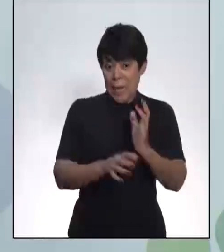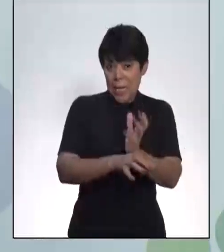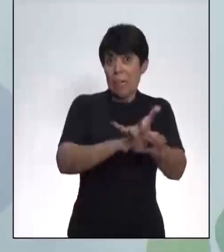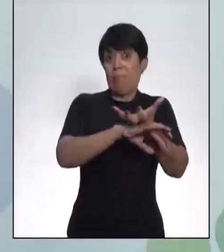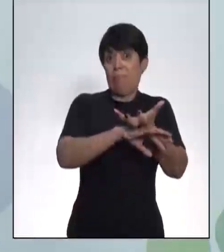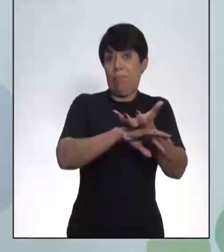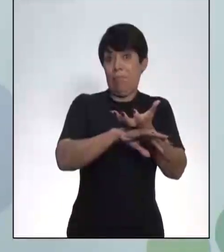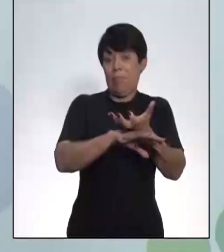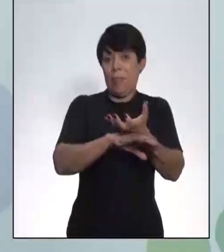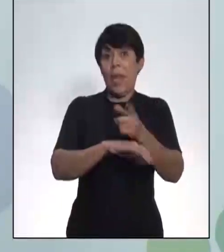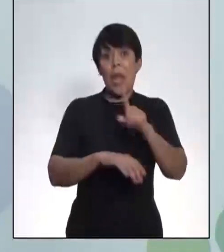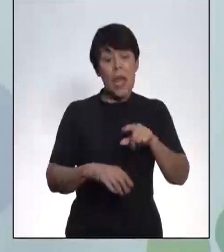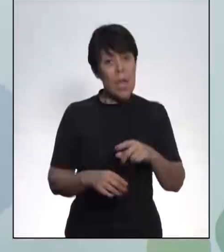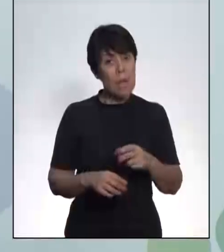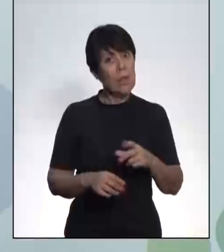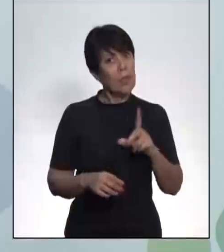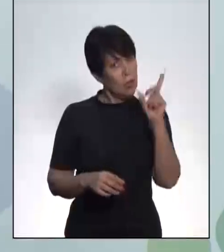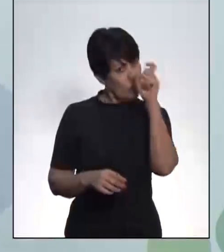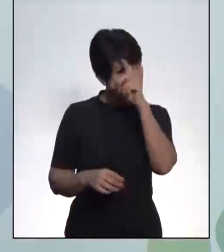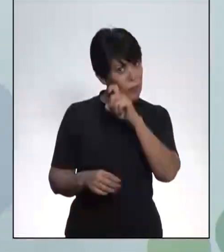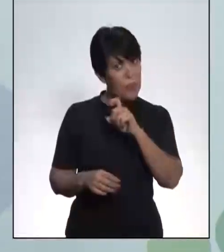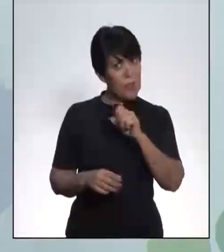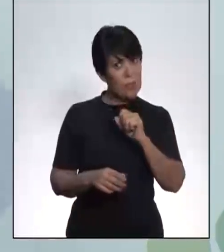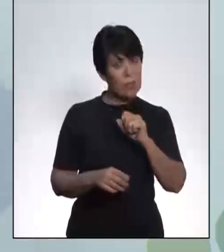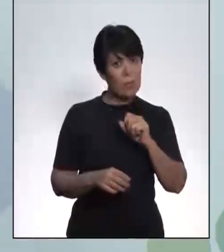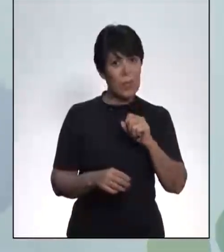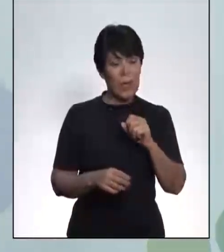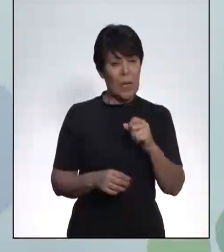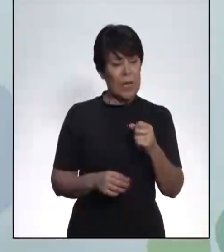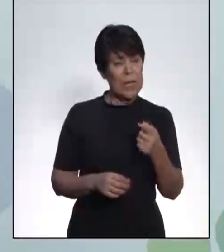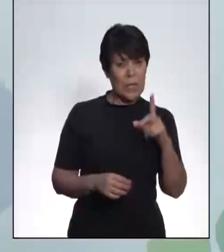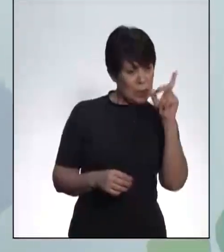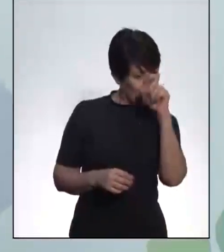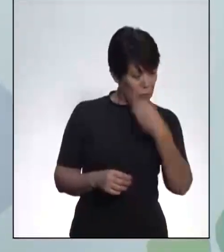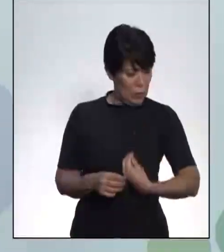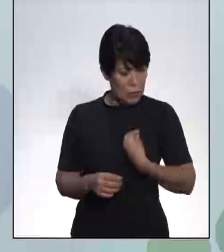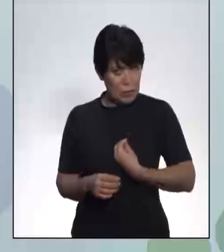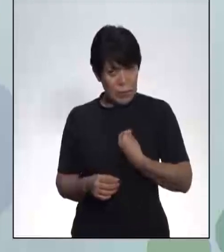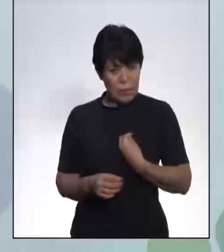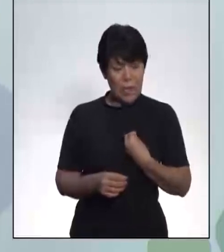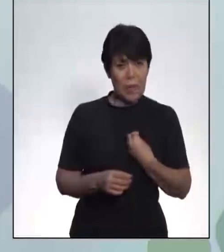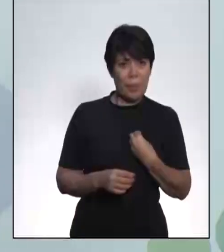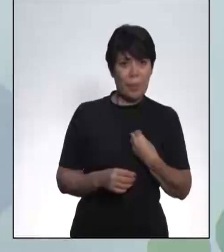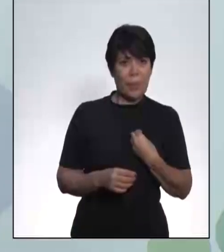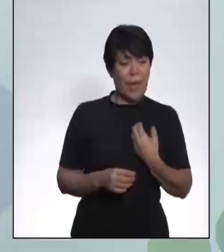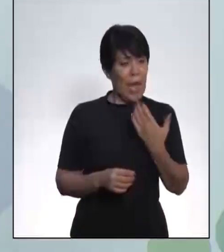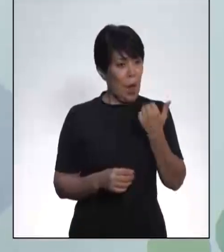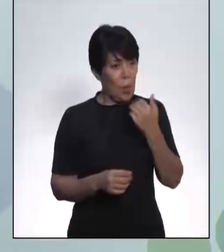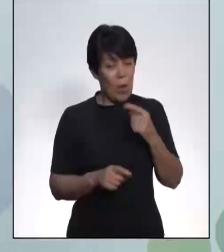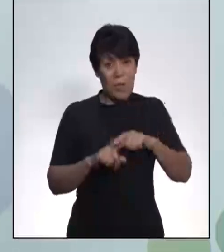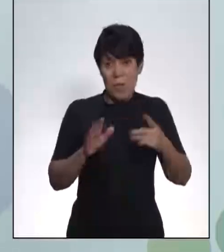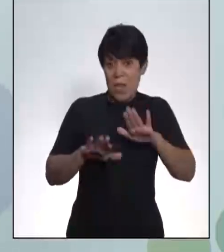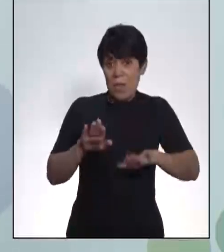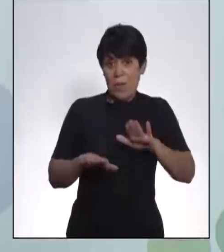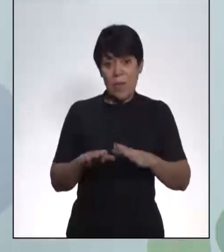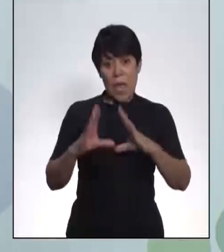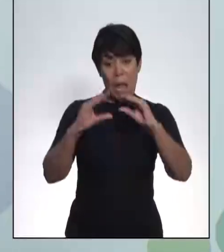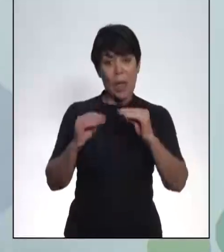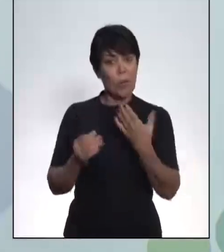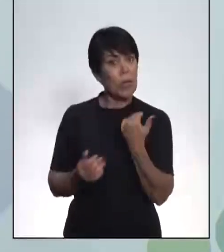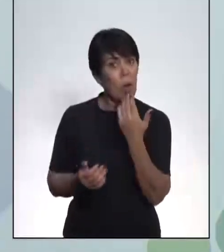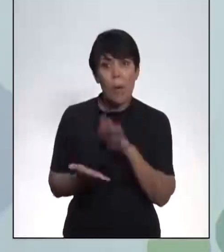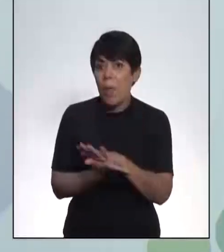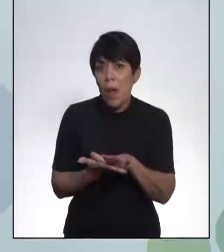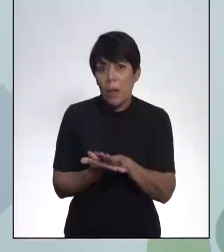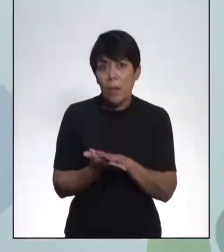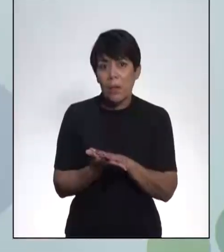tranco, é truncada, é no soquinho. Vende o almoço para comprar a janta, vende o almoço para comprar a janta, vende o almoço para comprar a janta. Então ele fez um livro truncado.